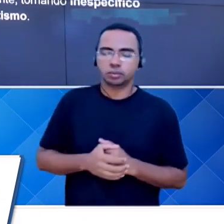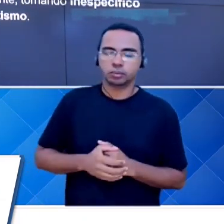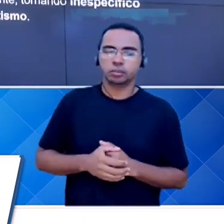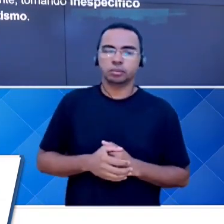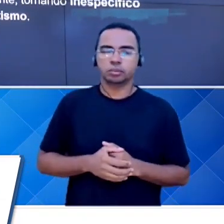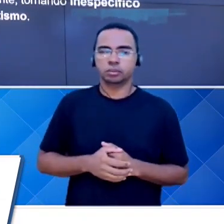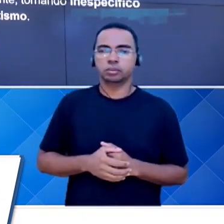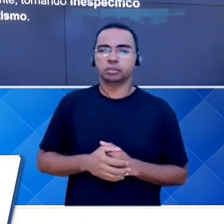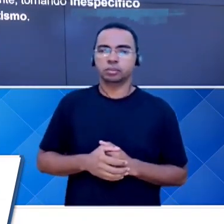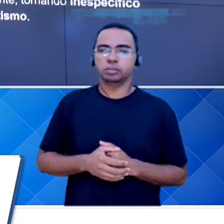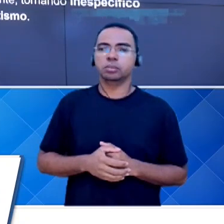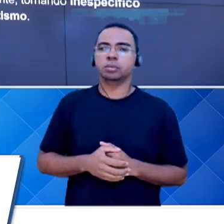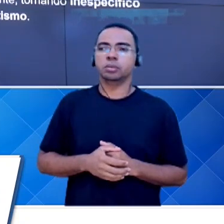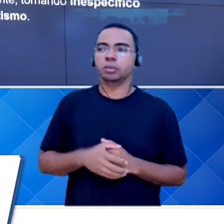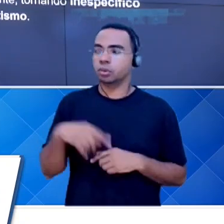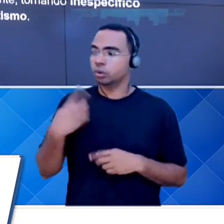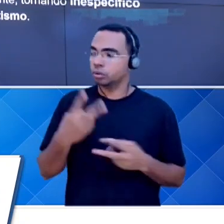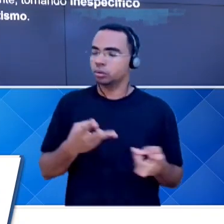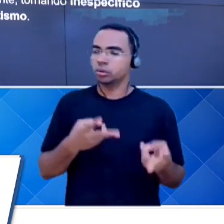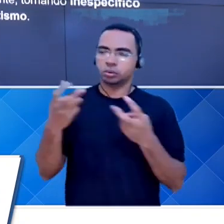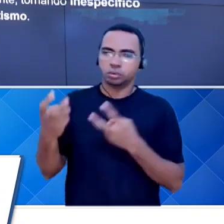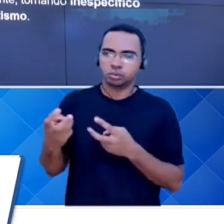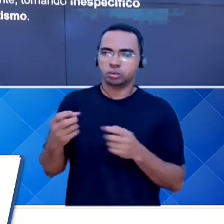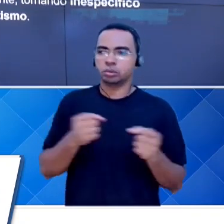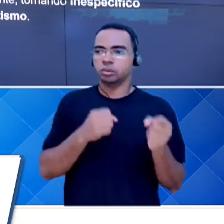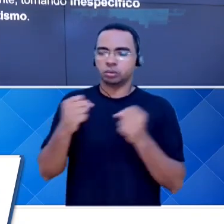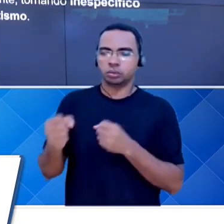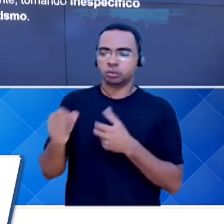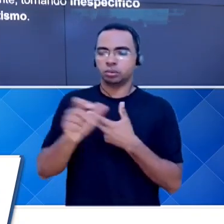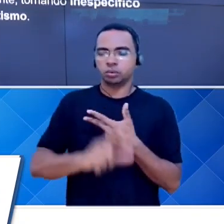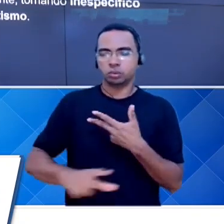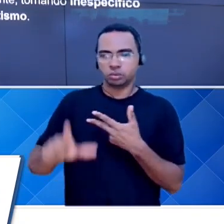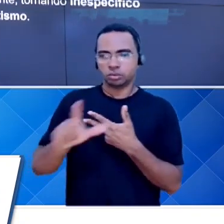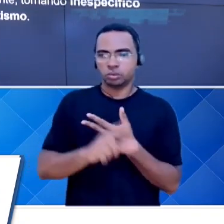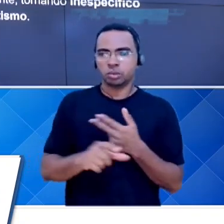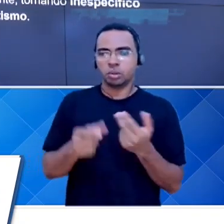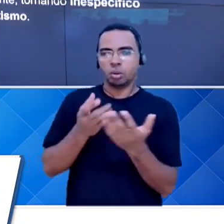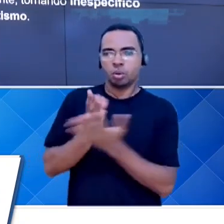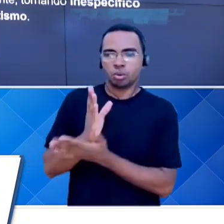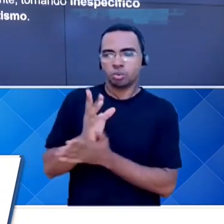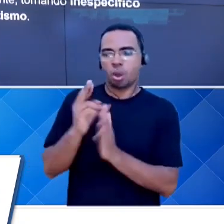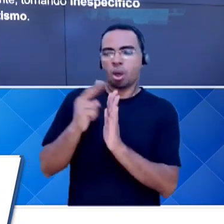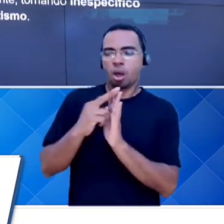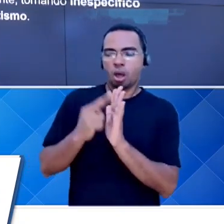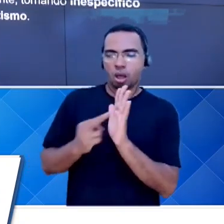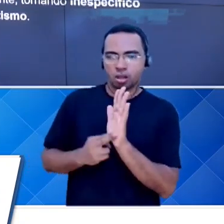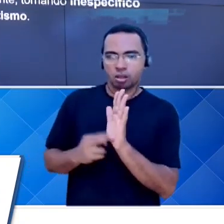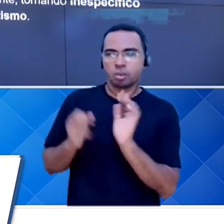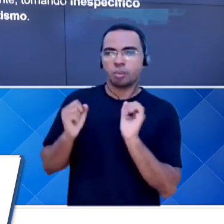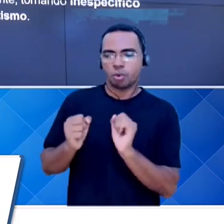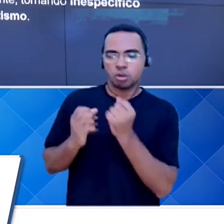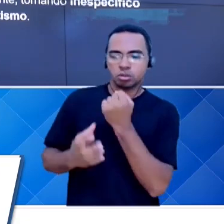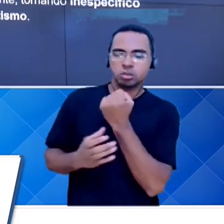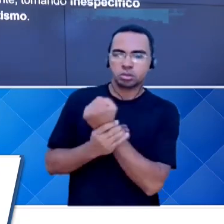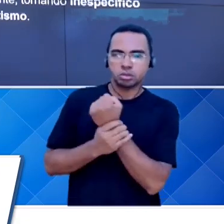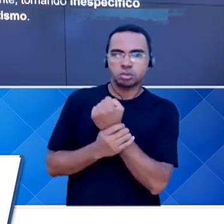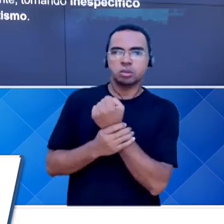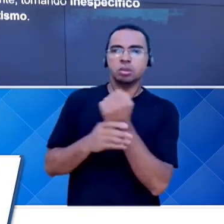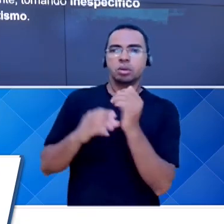Ainda que se observe uma atuação do Poder Legislativo com a aprovação de normas que busquem garantir as reduções de